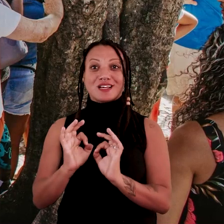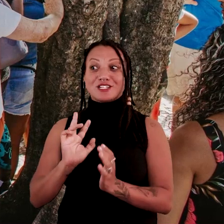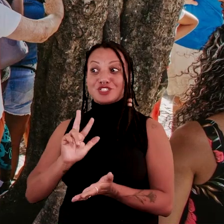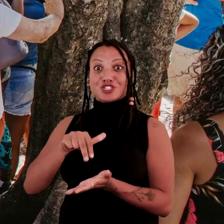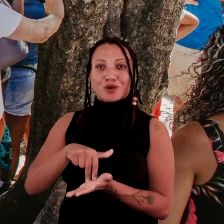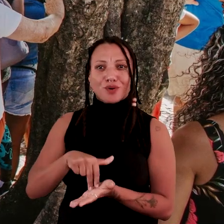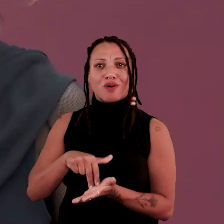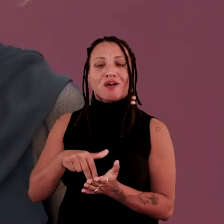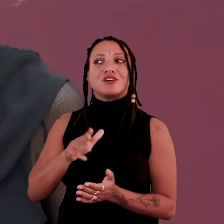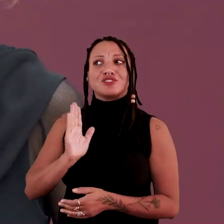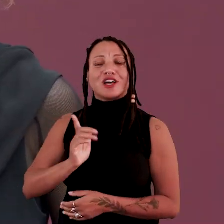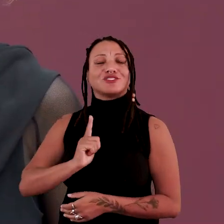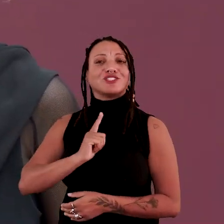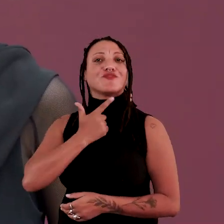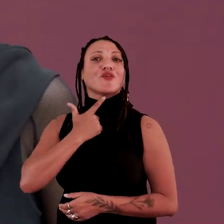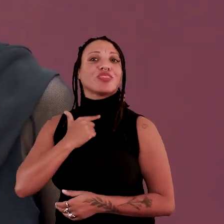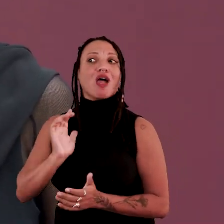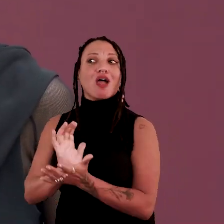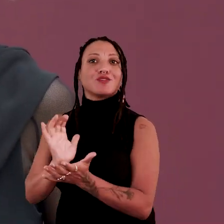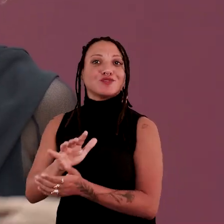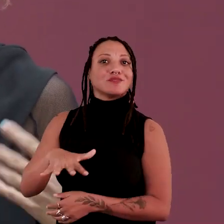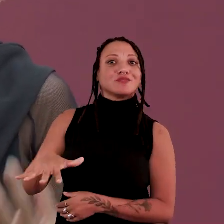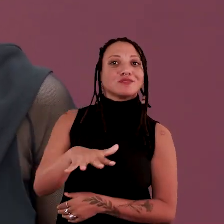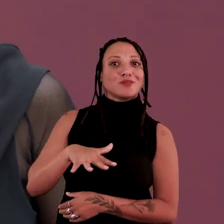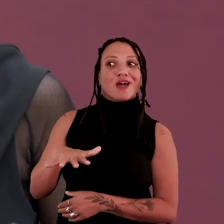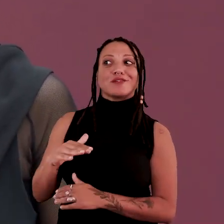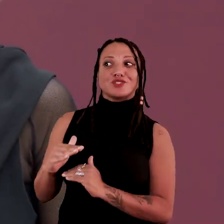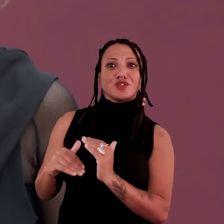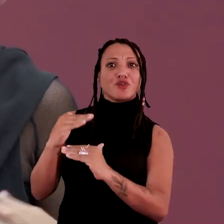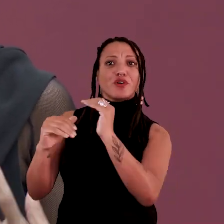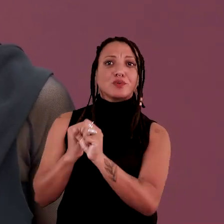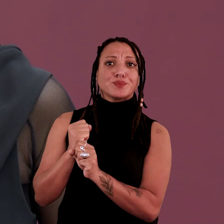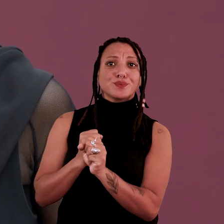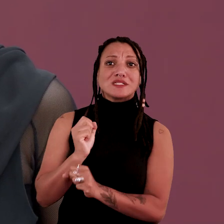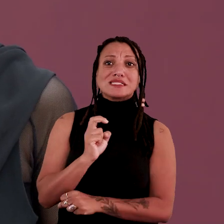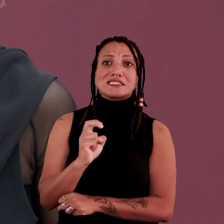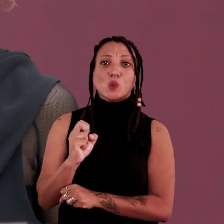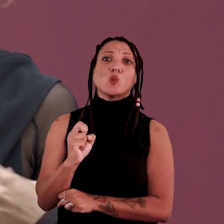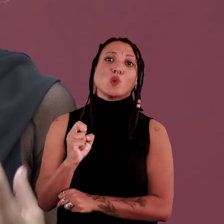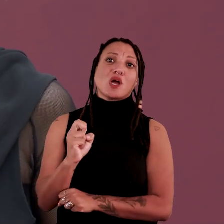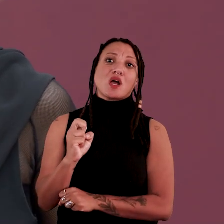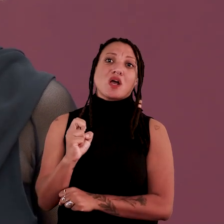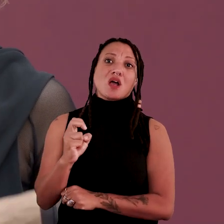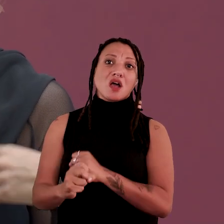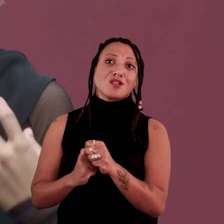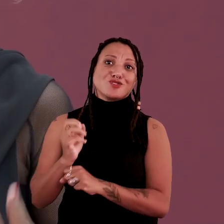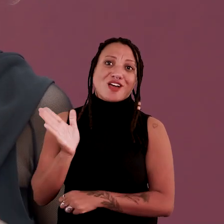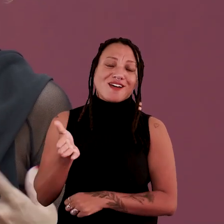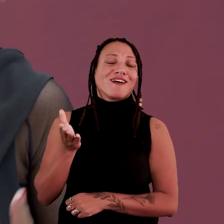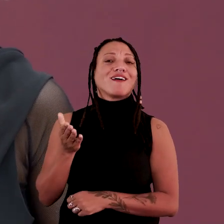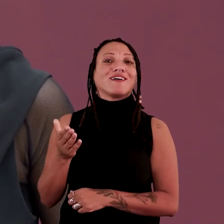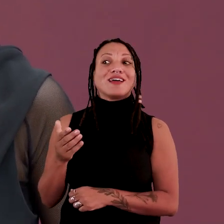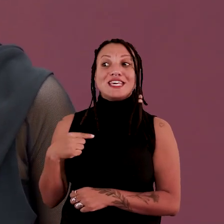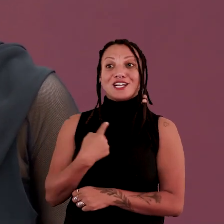Nosso trabalho ali chega muito para levar para a paisagem essas memórias coletivas que foram identificadas,